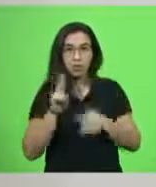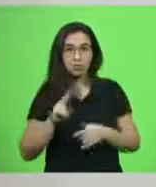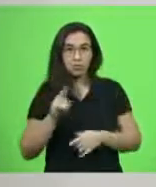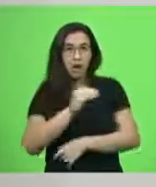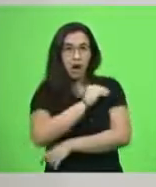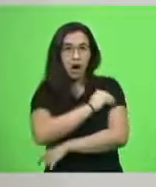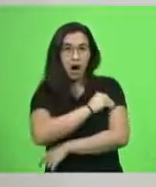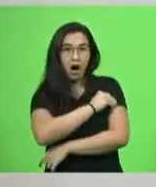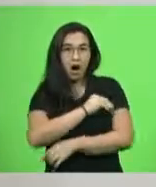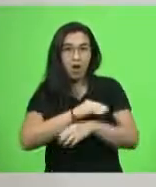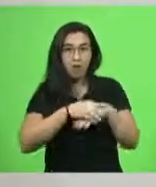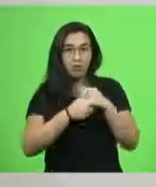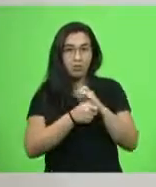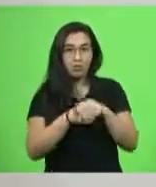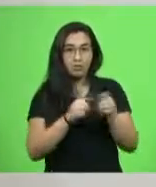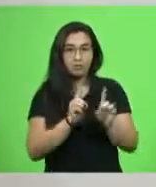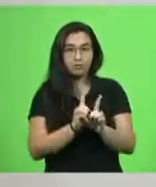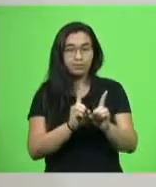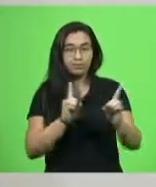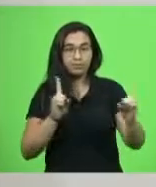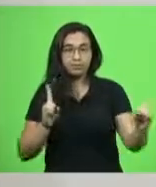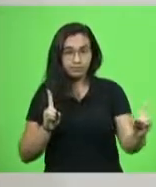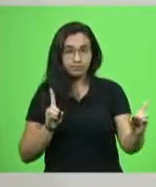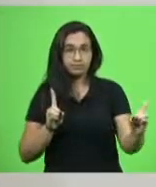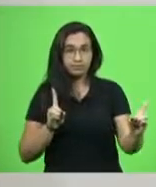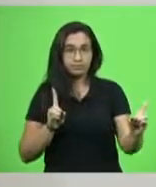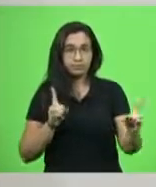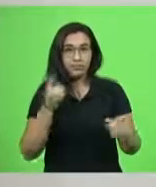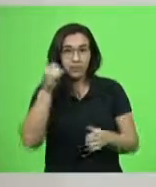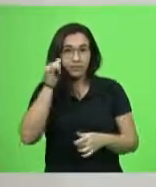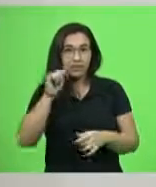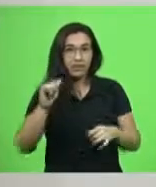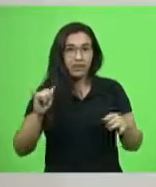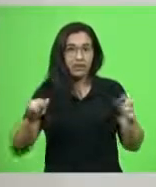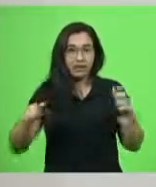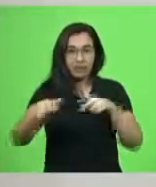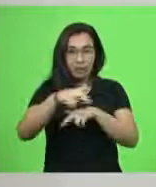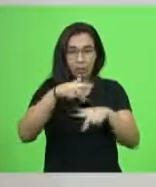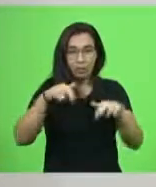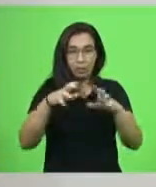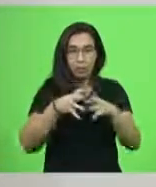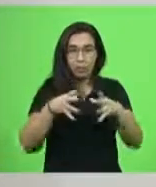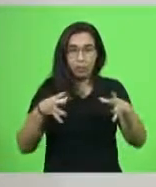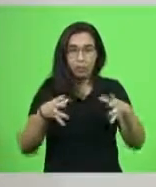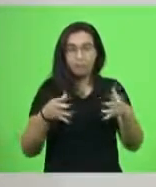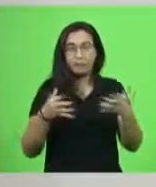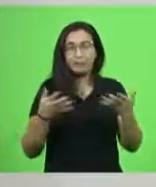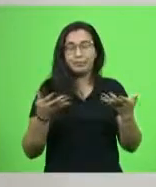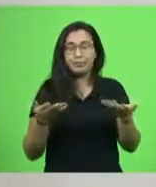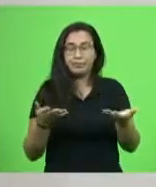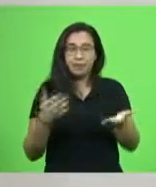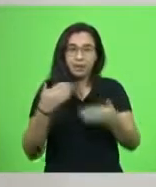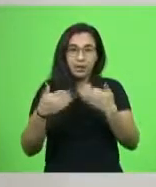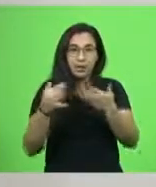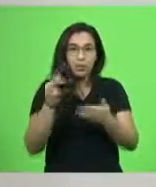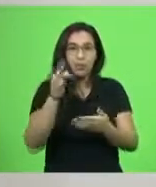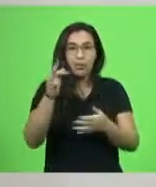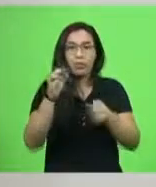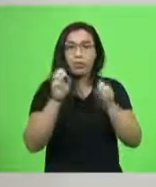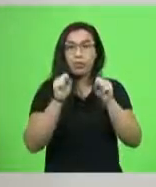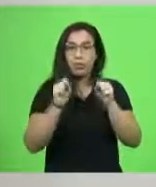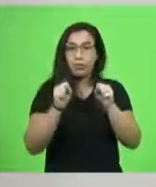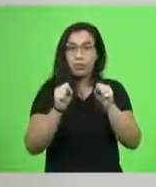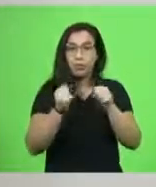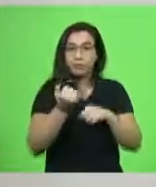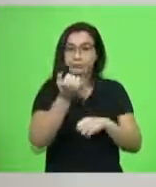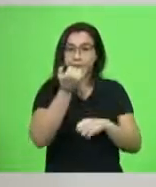gel, distanciamento e evitar aglomerações, não teremos recursos suficientes e